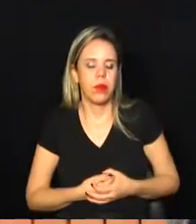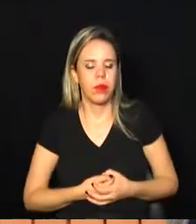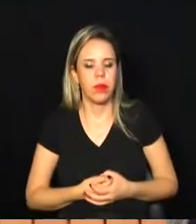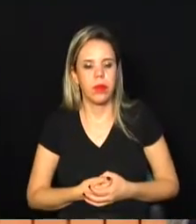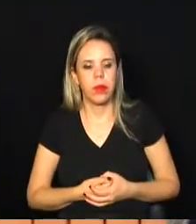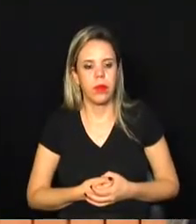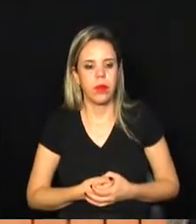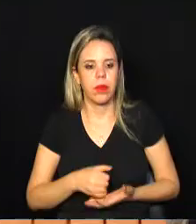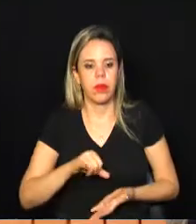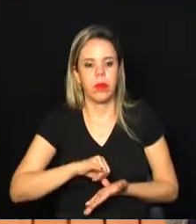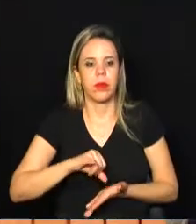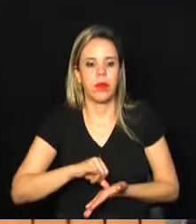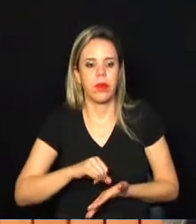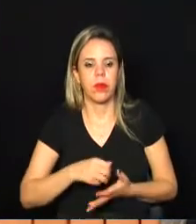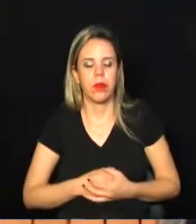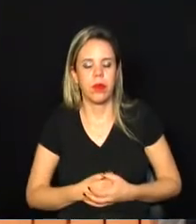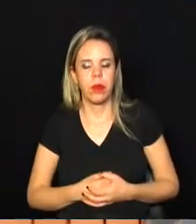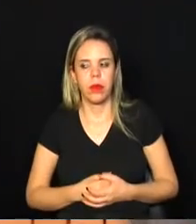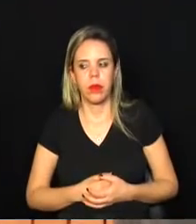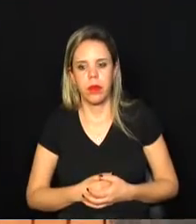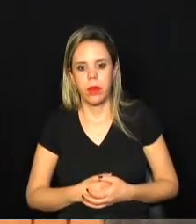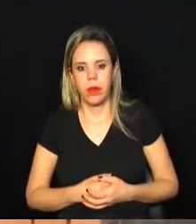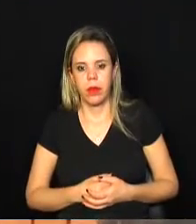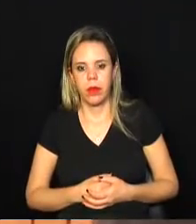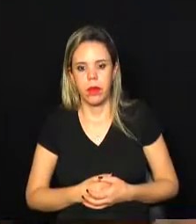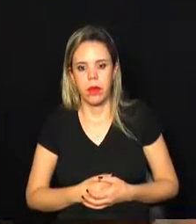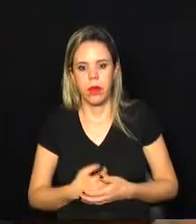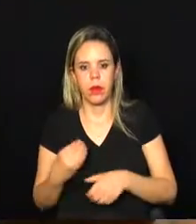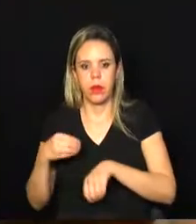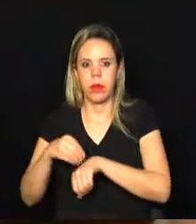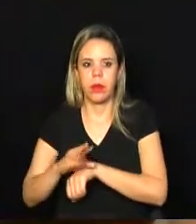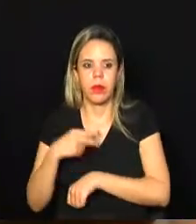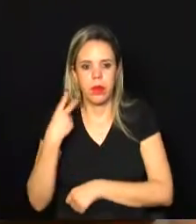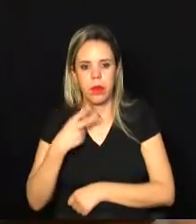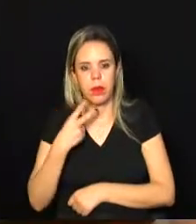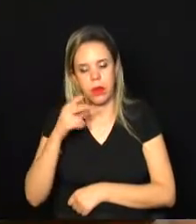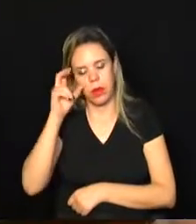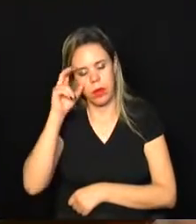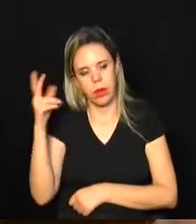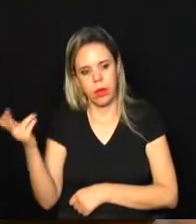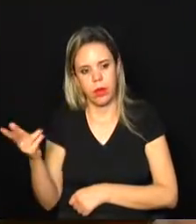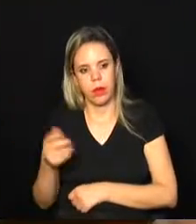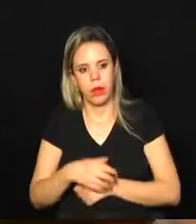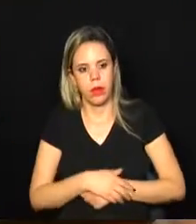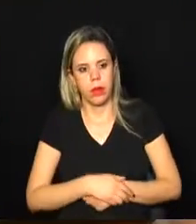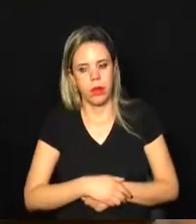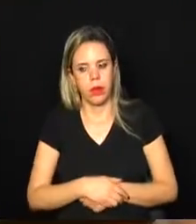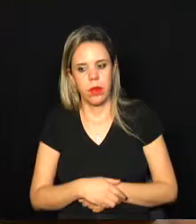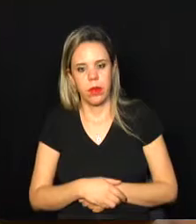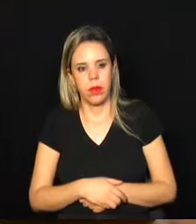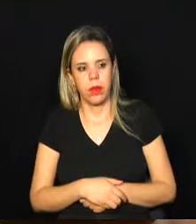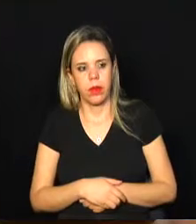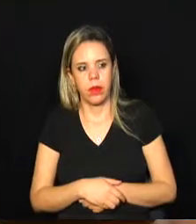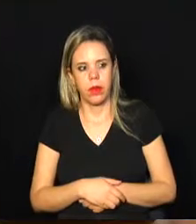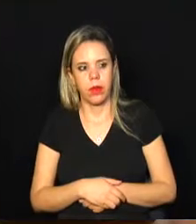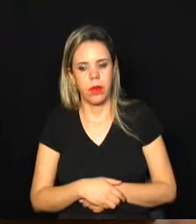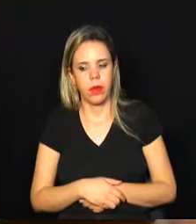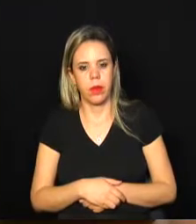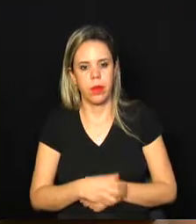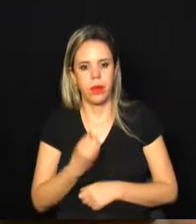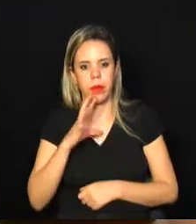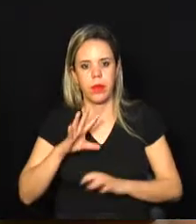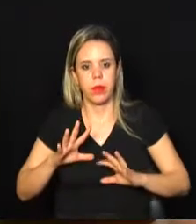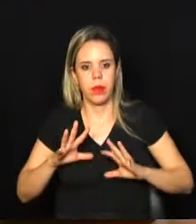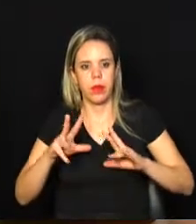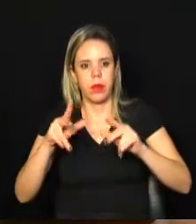na região central o passo a palavra o vereador Carlinhos camelô Oi boa tarde